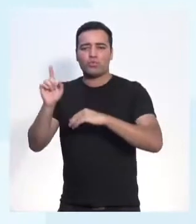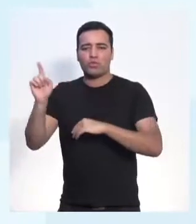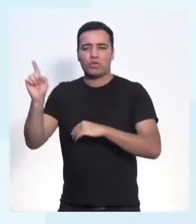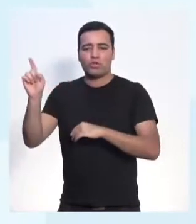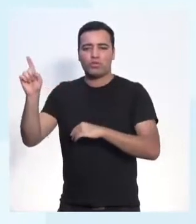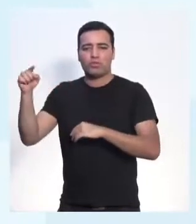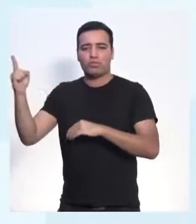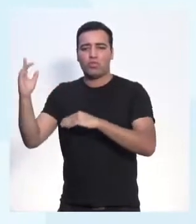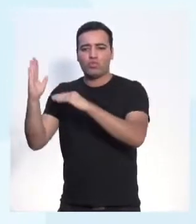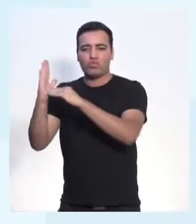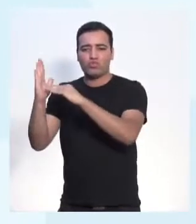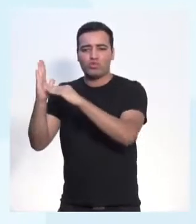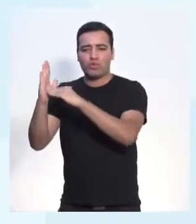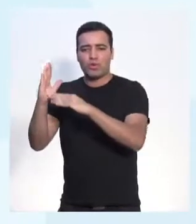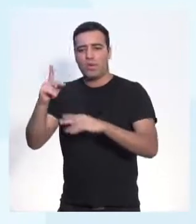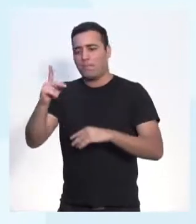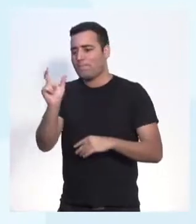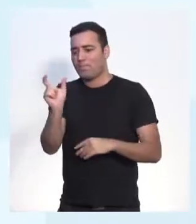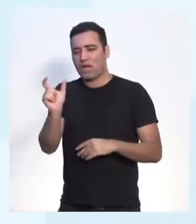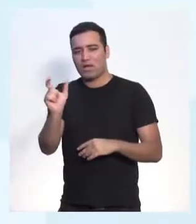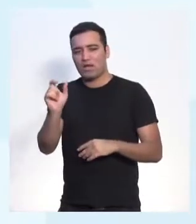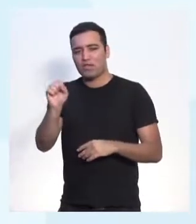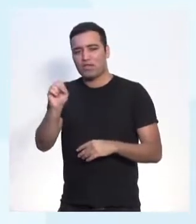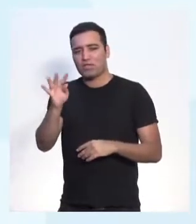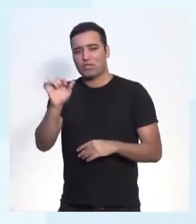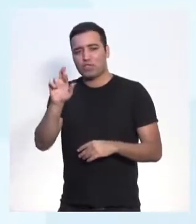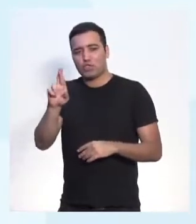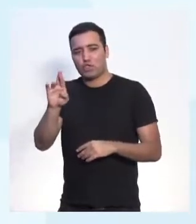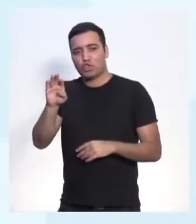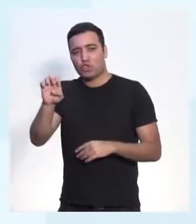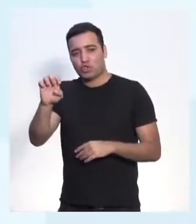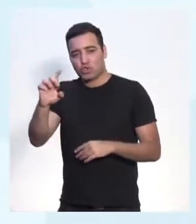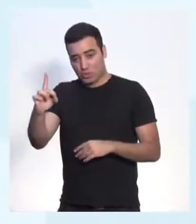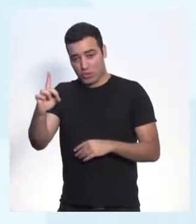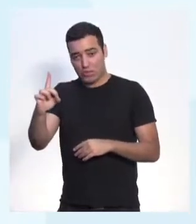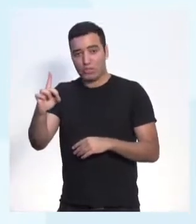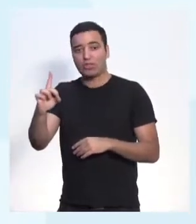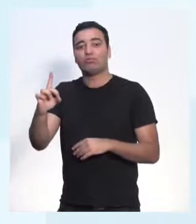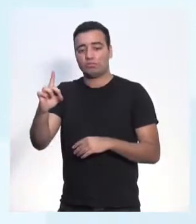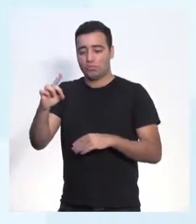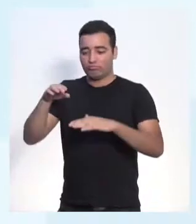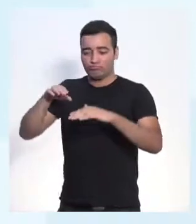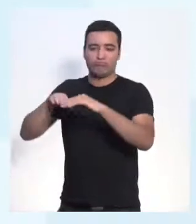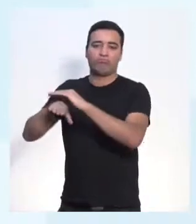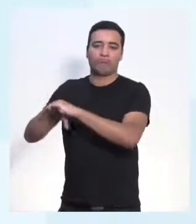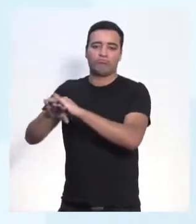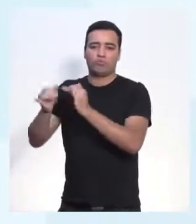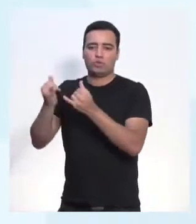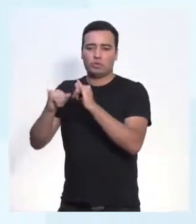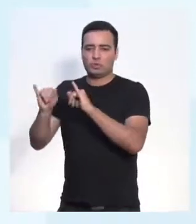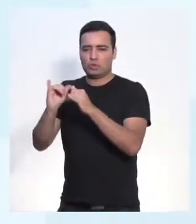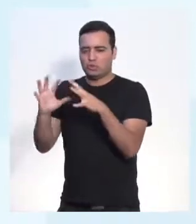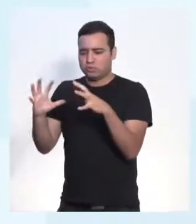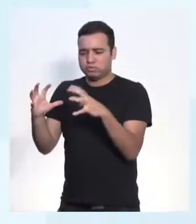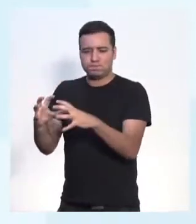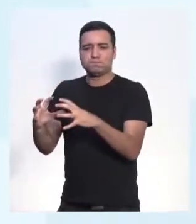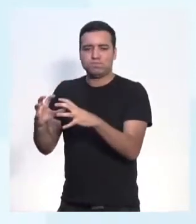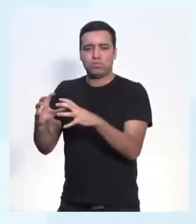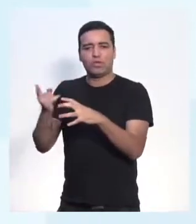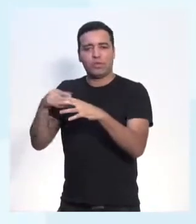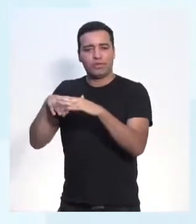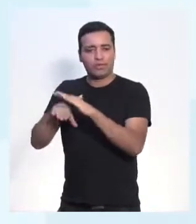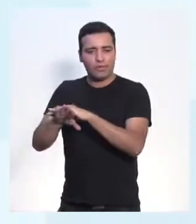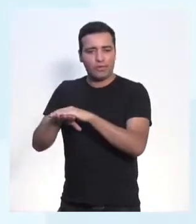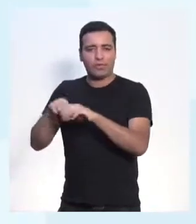linha, store. Store é armazenar. Então, energia química é armazenada. Então, tudo que é armazenado,